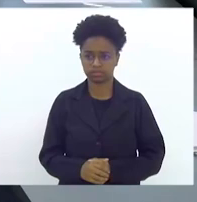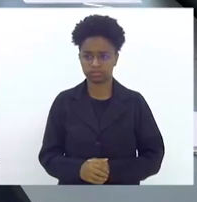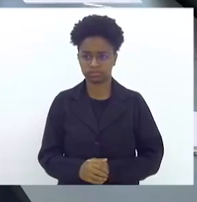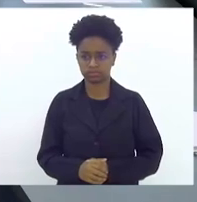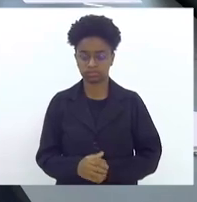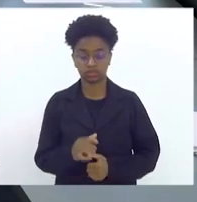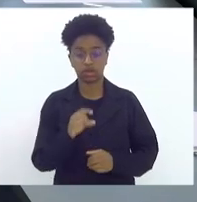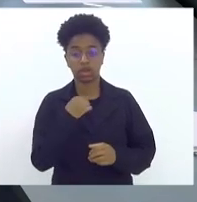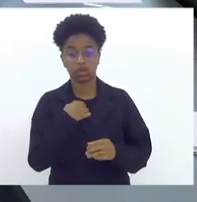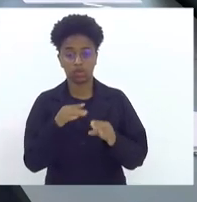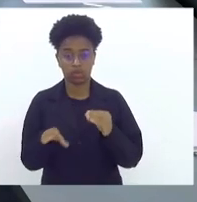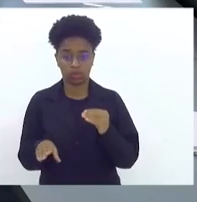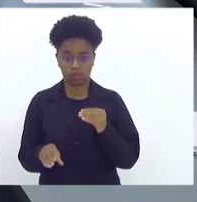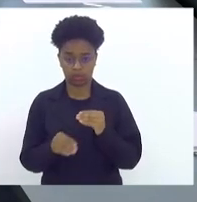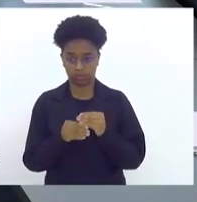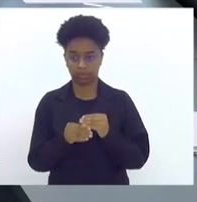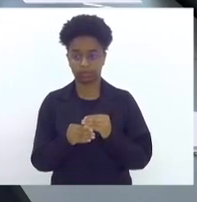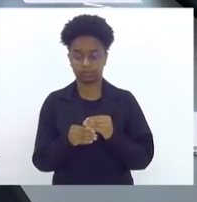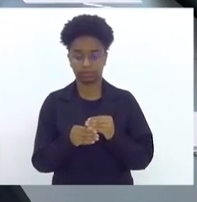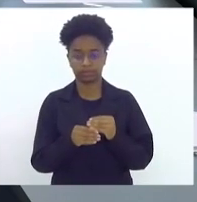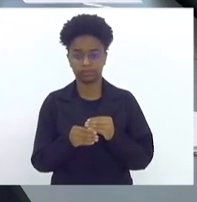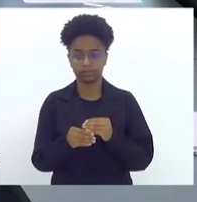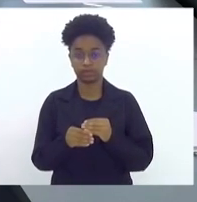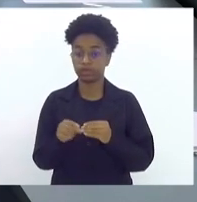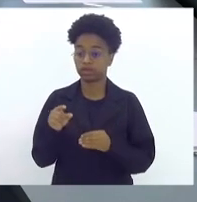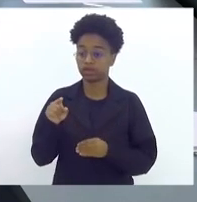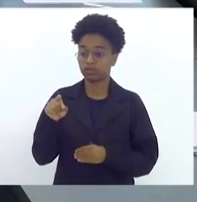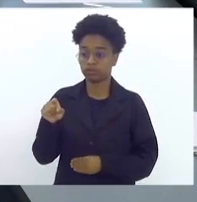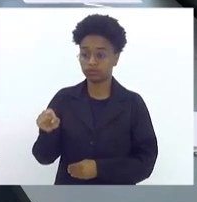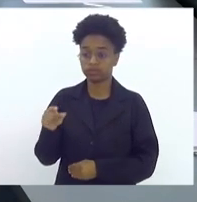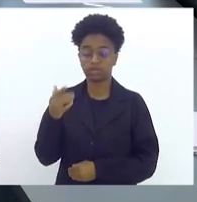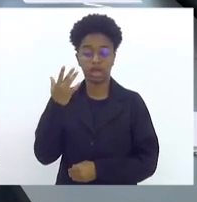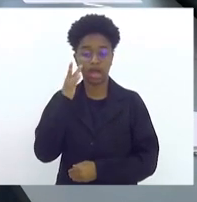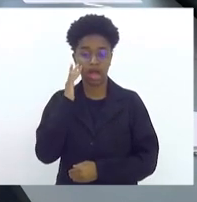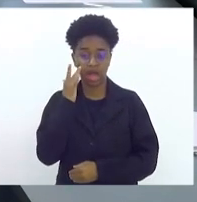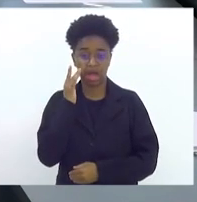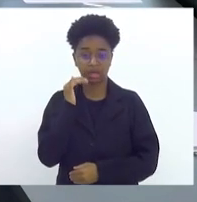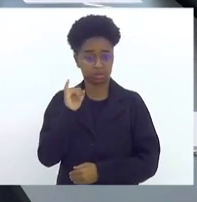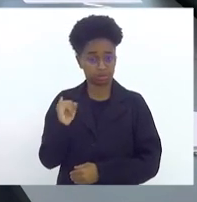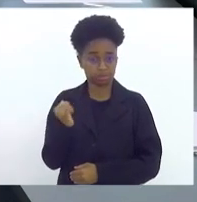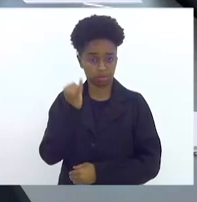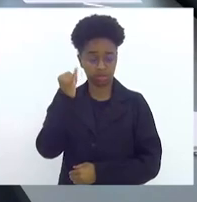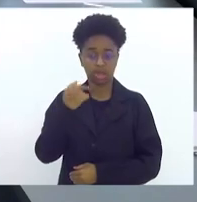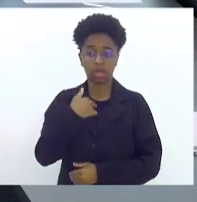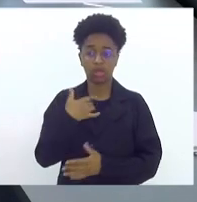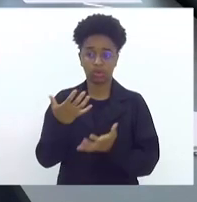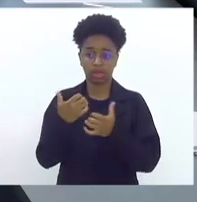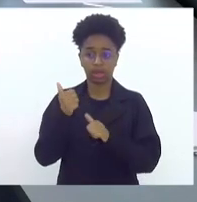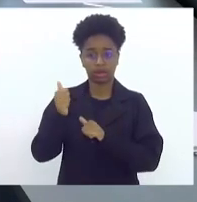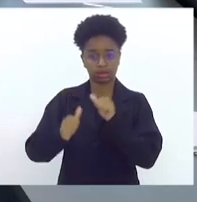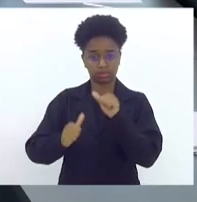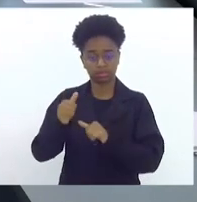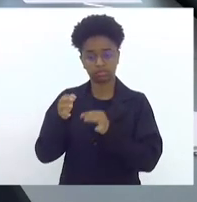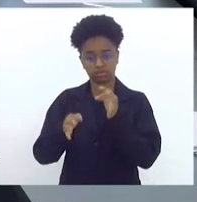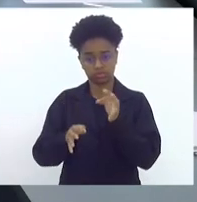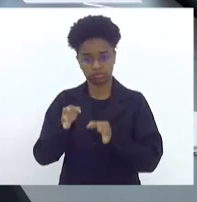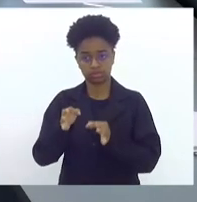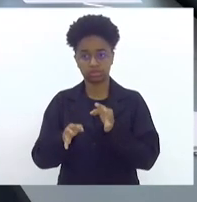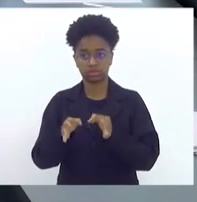complementando na medida do que o senhor considerar oportuno eu queria uma análise jurídica